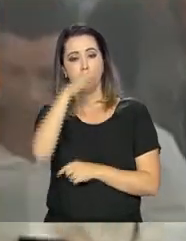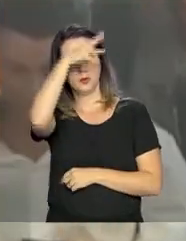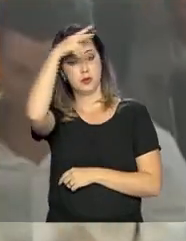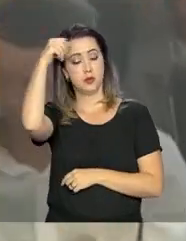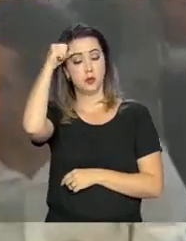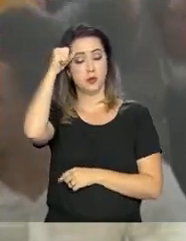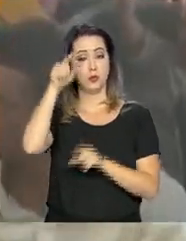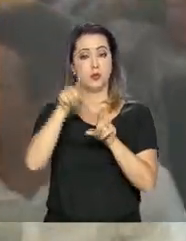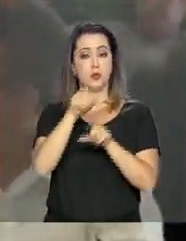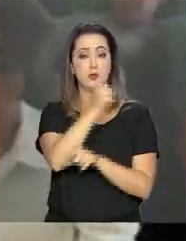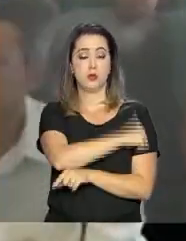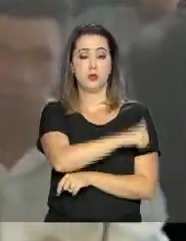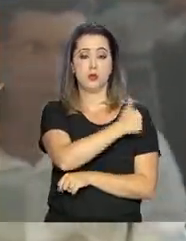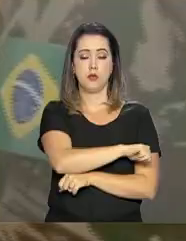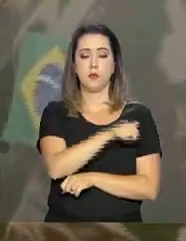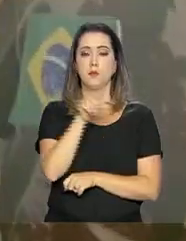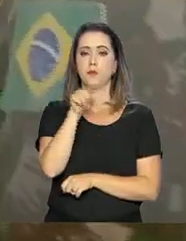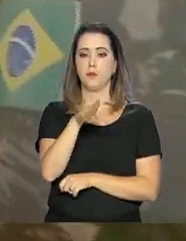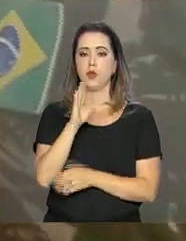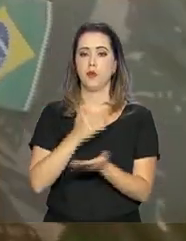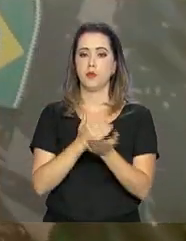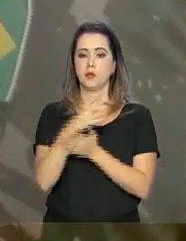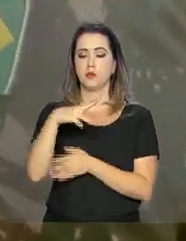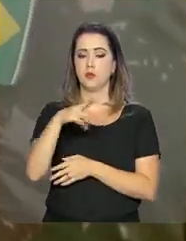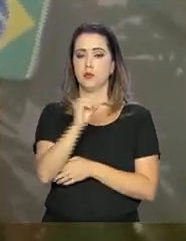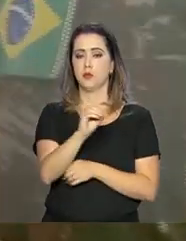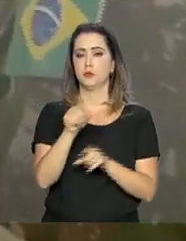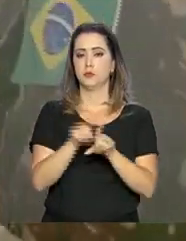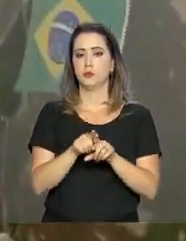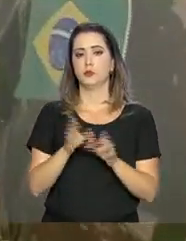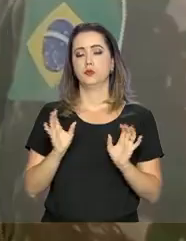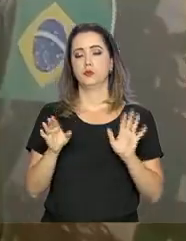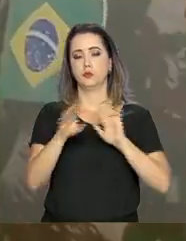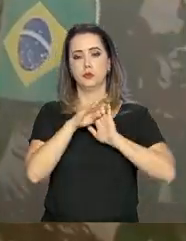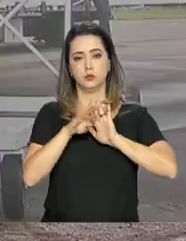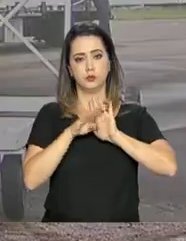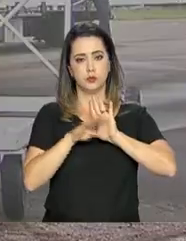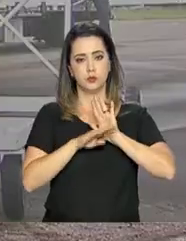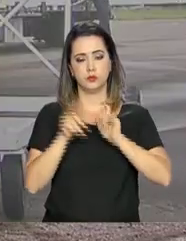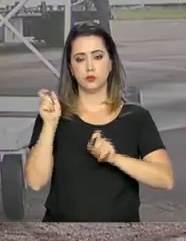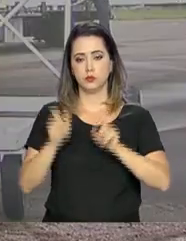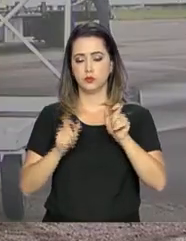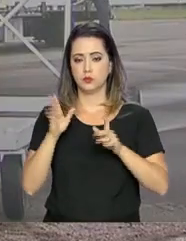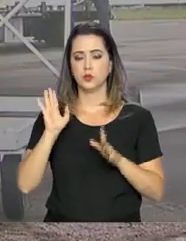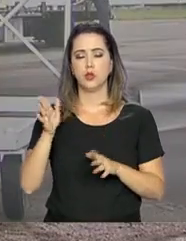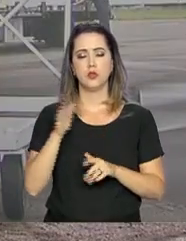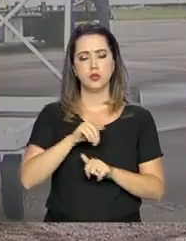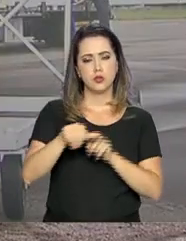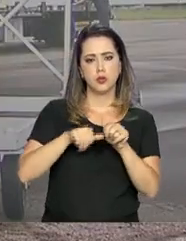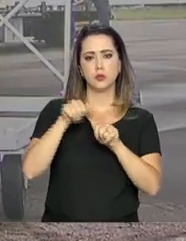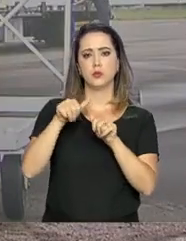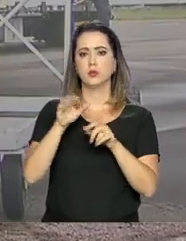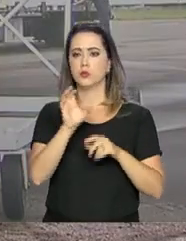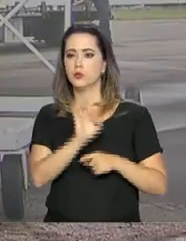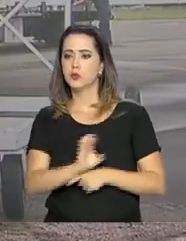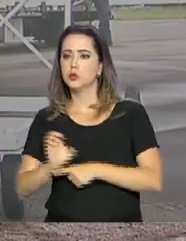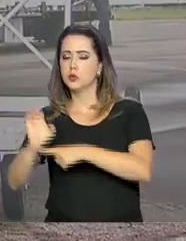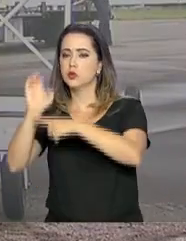iniciado em março deste ano o programa de interiorização de imigrantes já transferiu